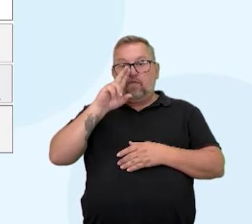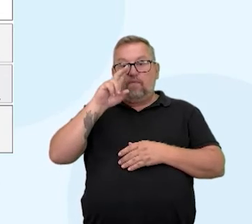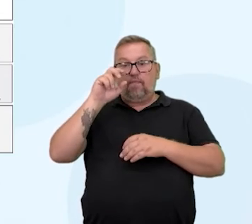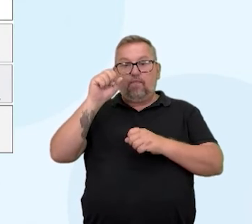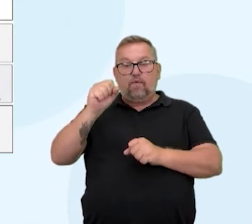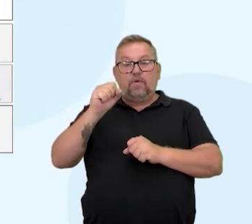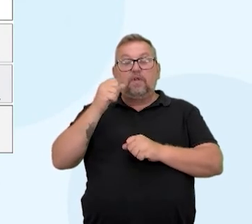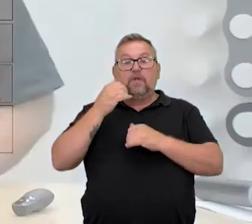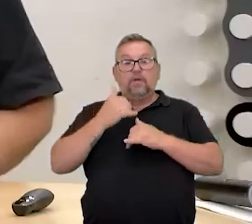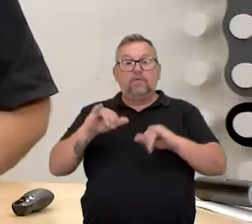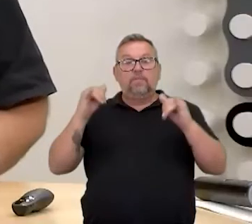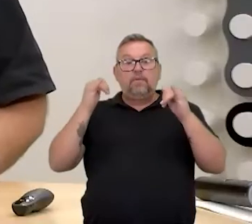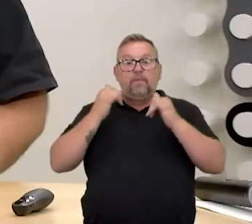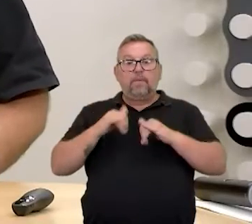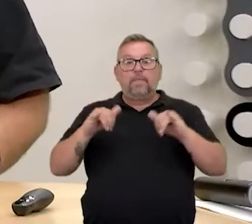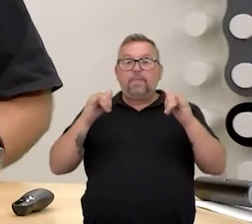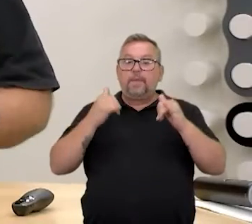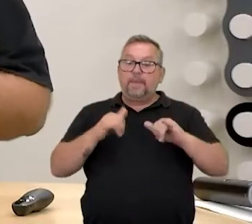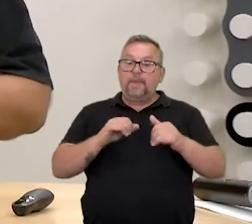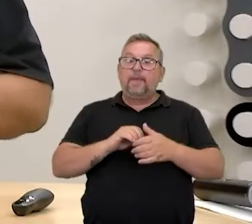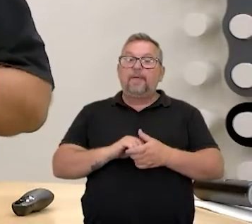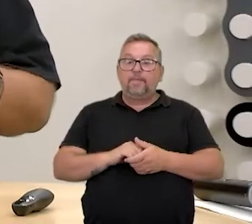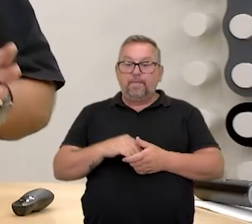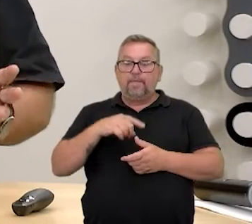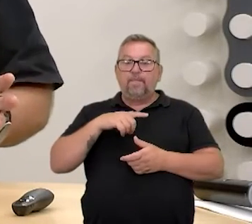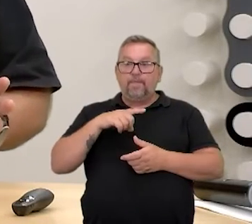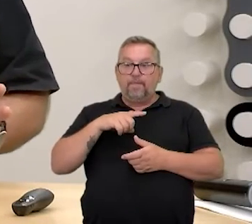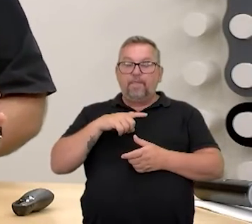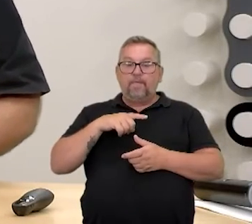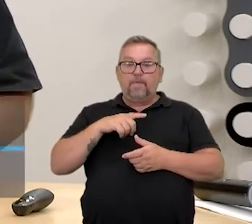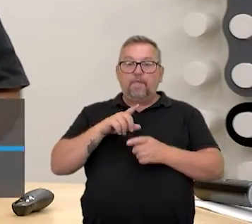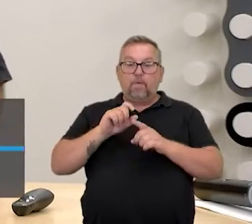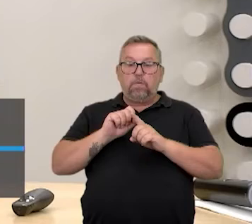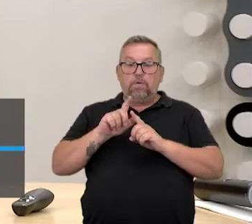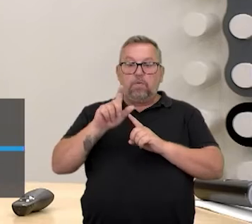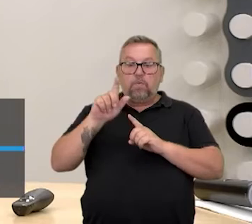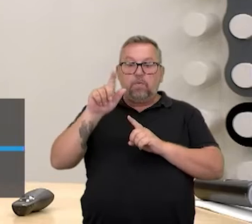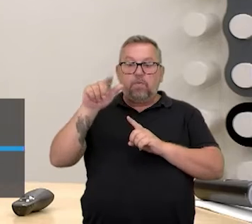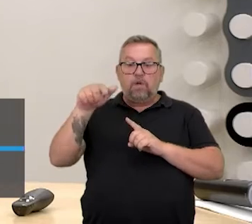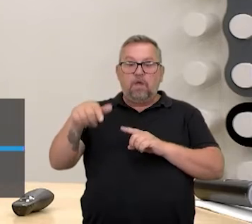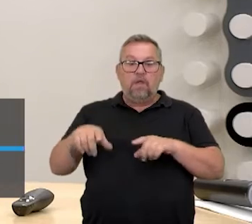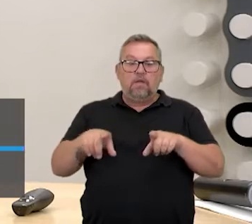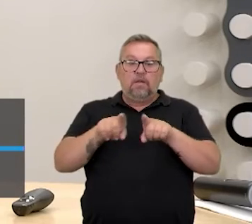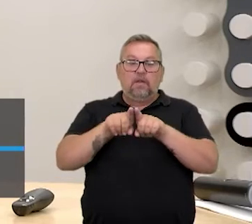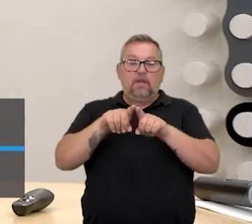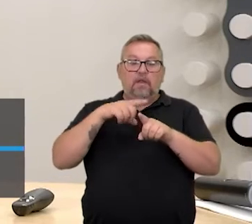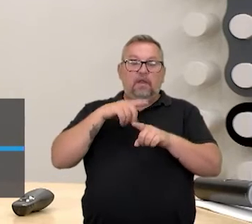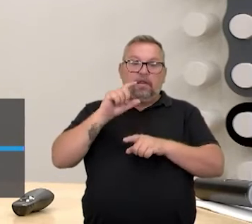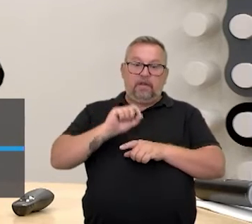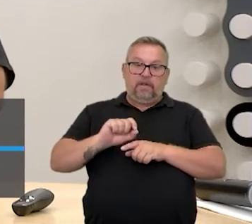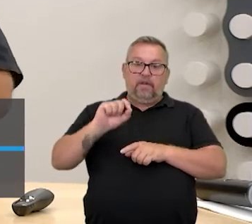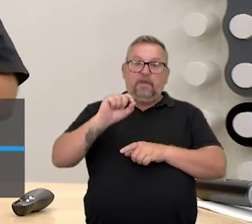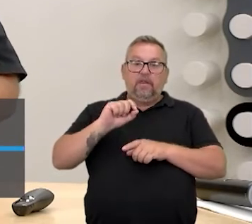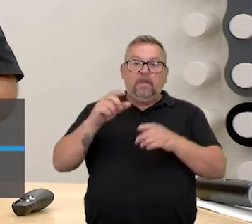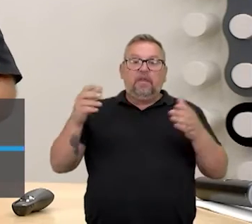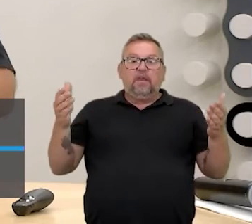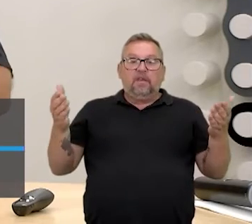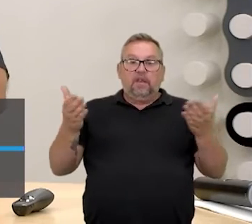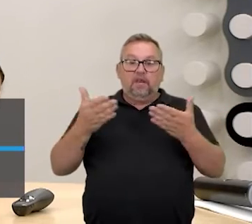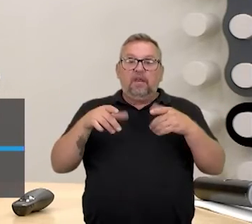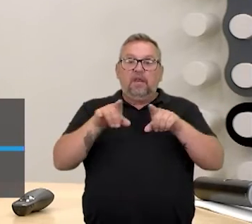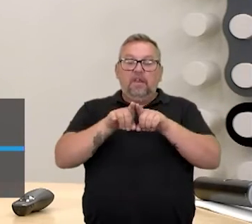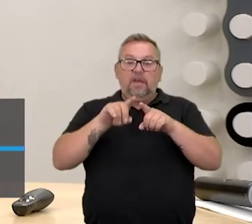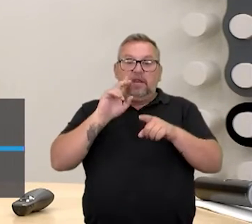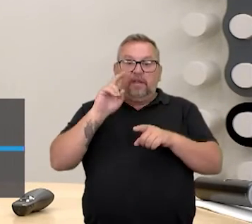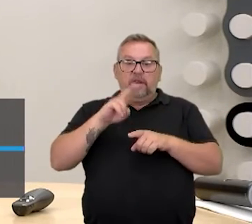potencial energético aí das energias, né, que soltam essas bombas, né? E logicamente a gente tem aí, né, hoje, né, atualmente